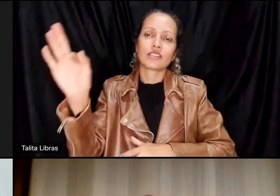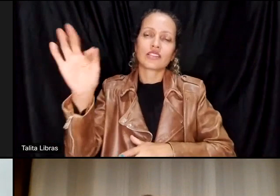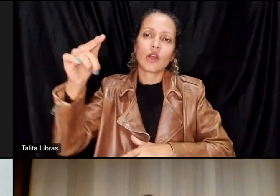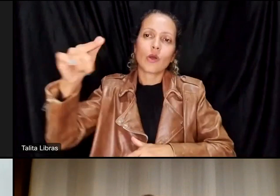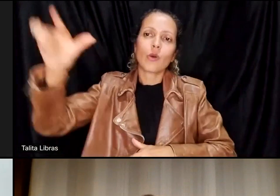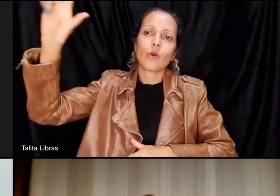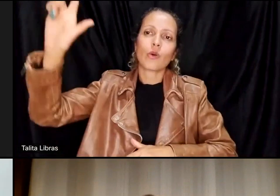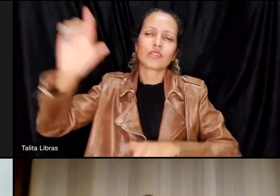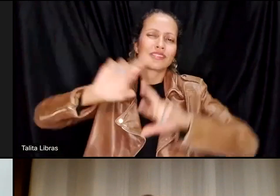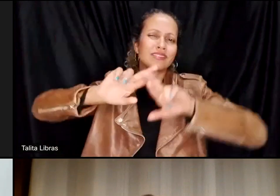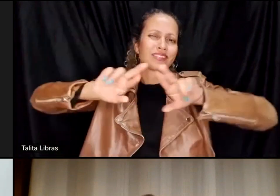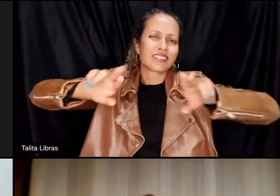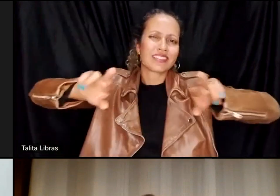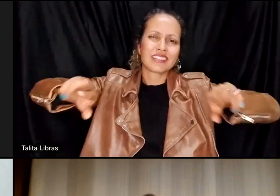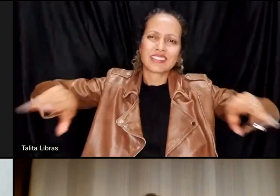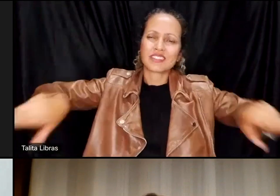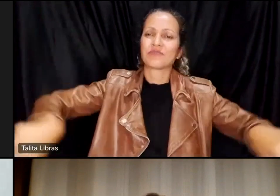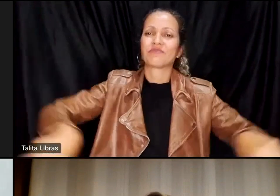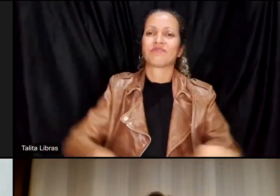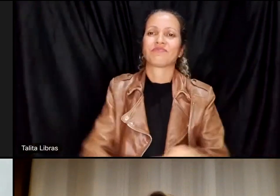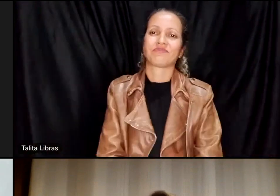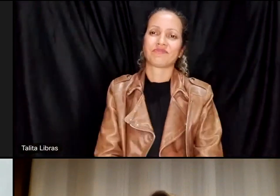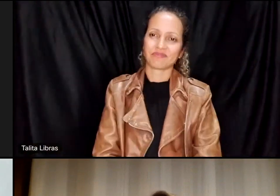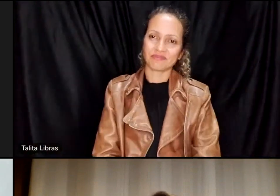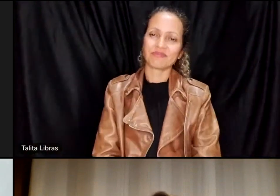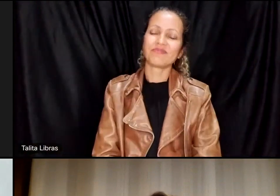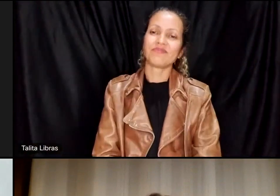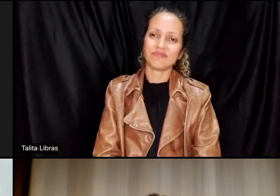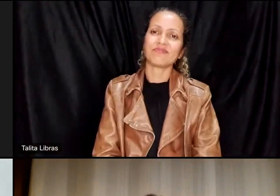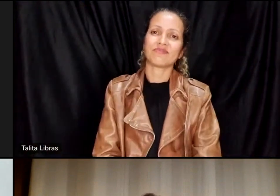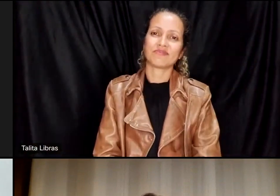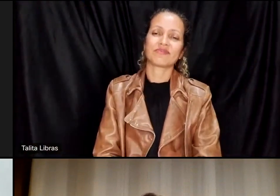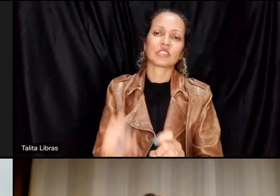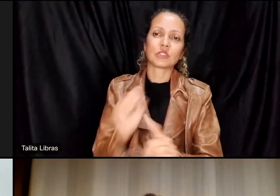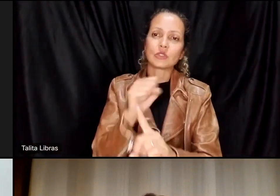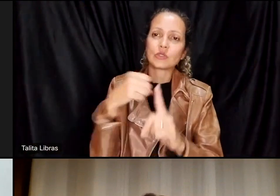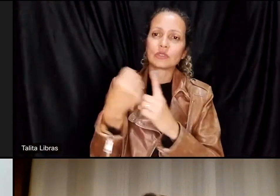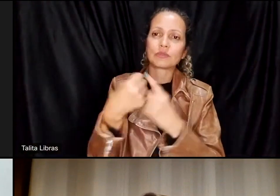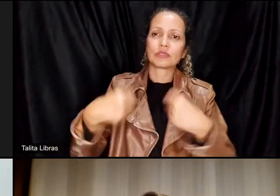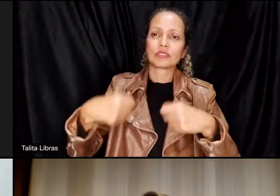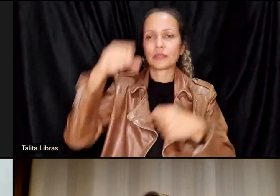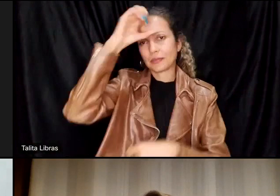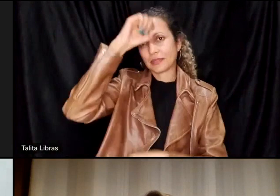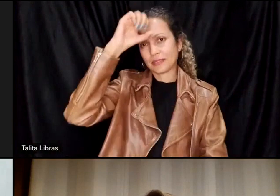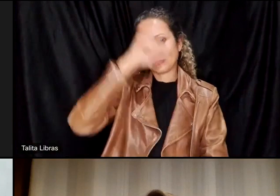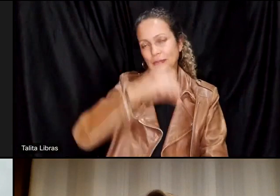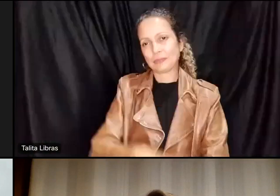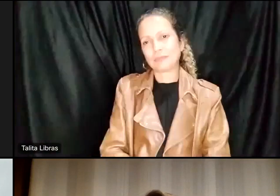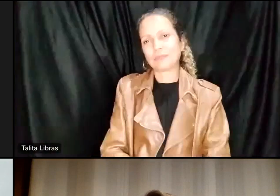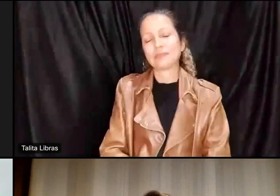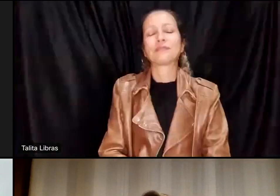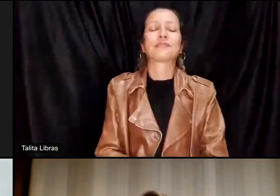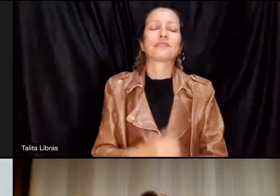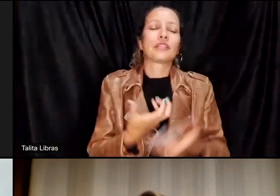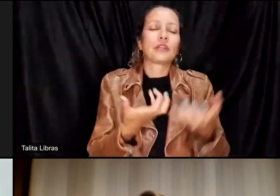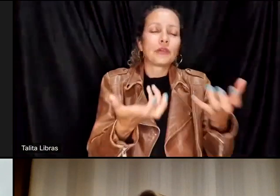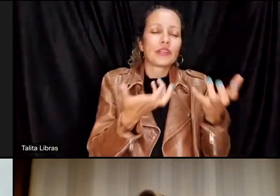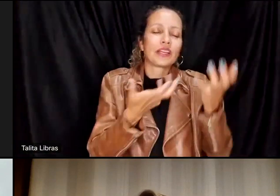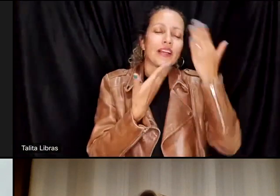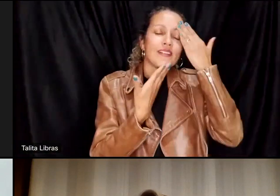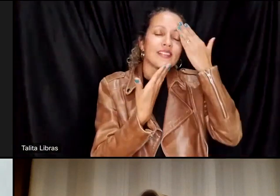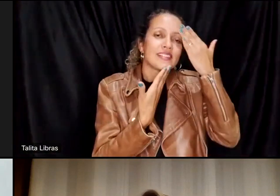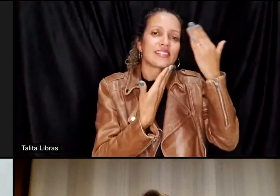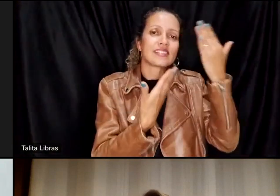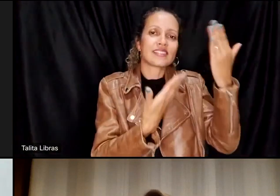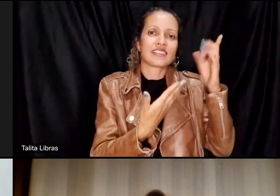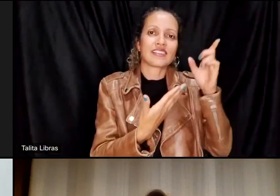mas não custa a sociedade aprender, né? Sim, eu queria agradecer muito aqui, queria